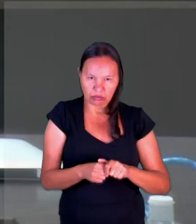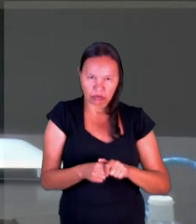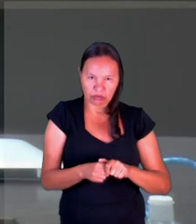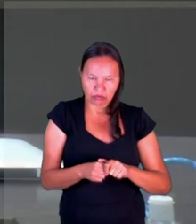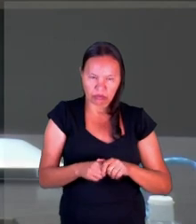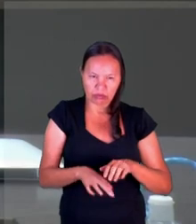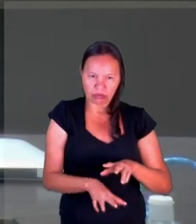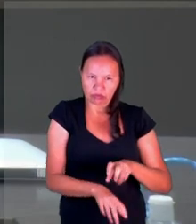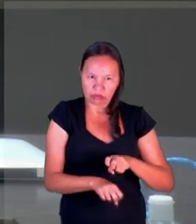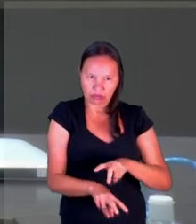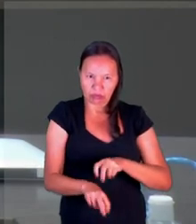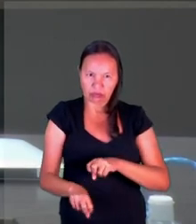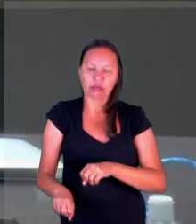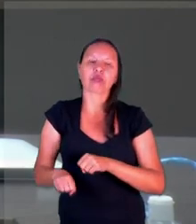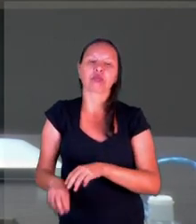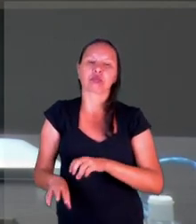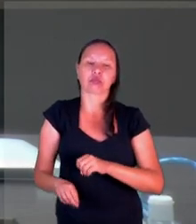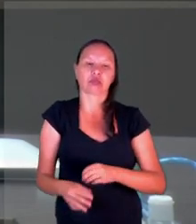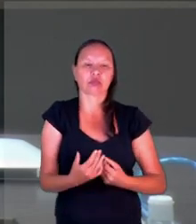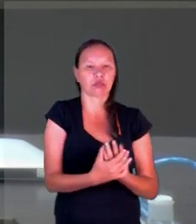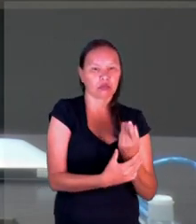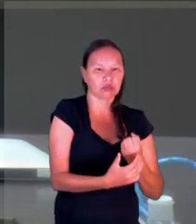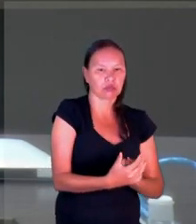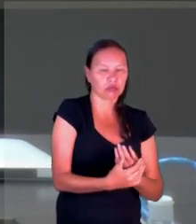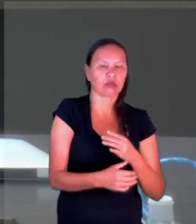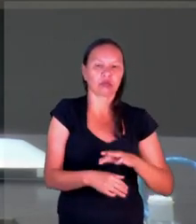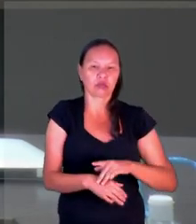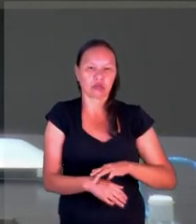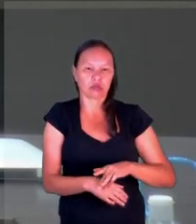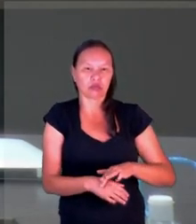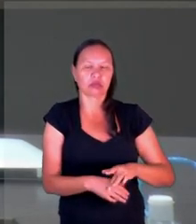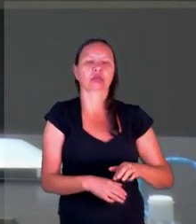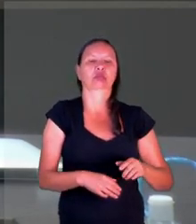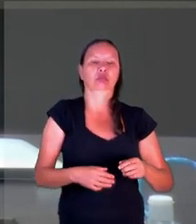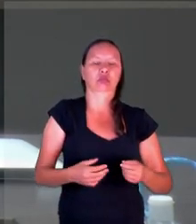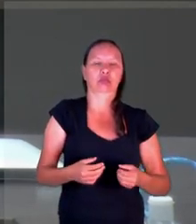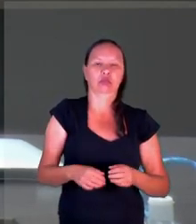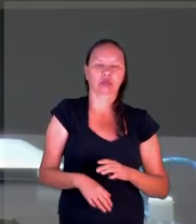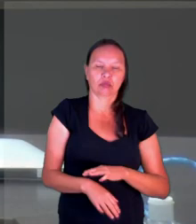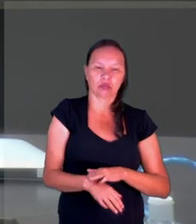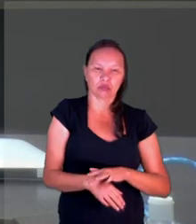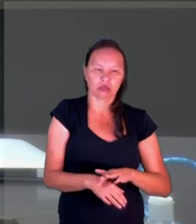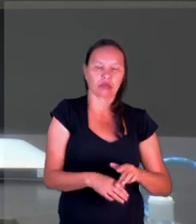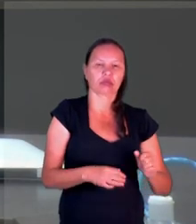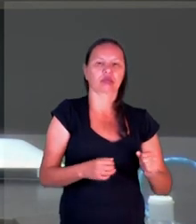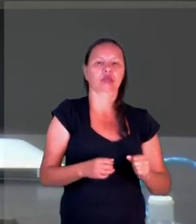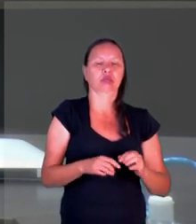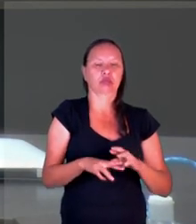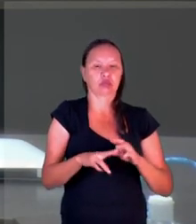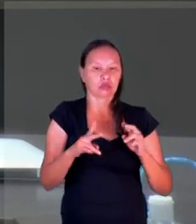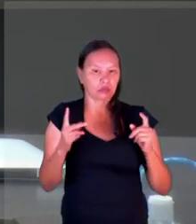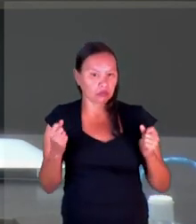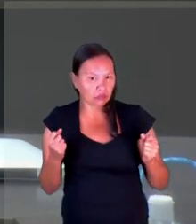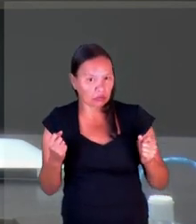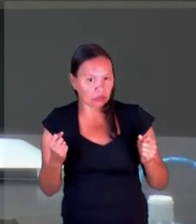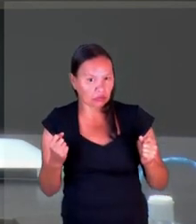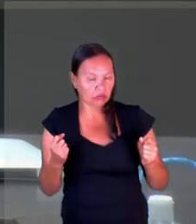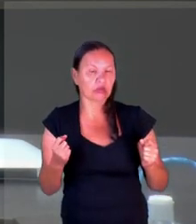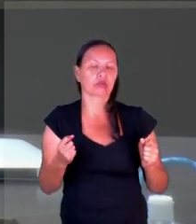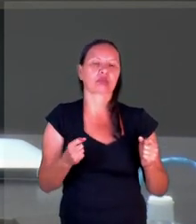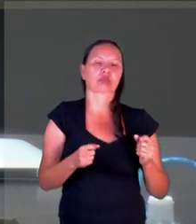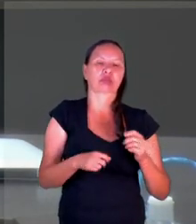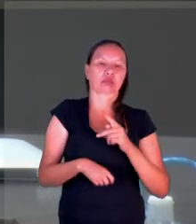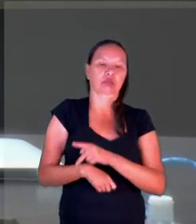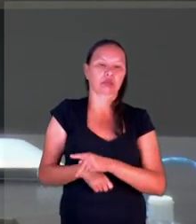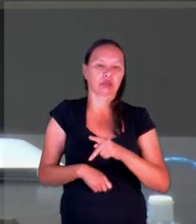sadio equilibrado ela viola o direito à saúde né dentre outros a professora Larissa bombarde como